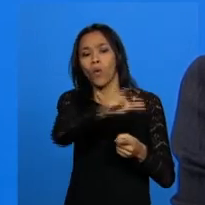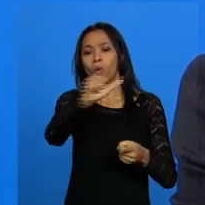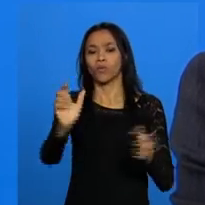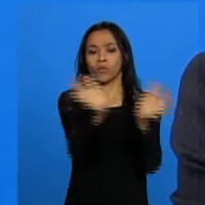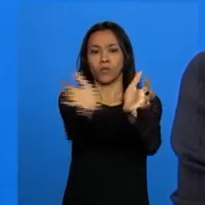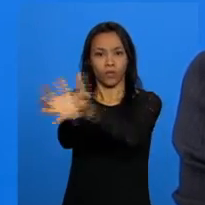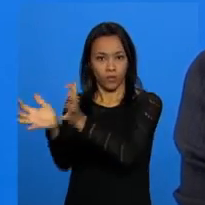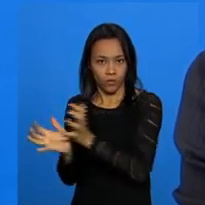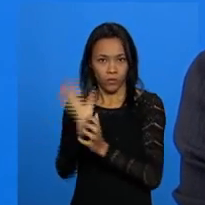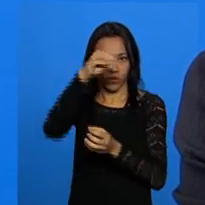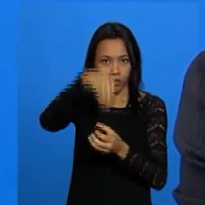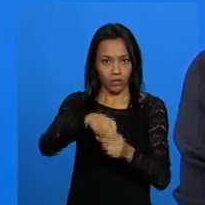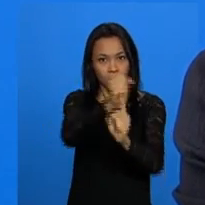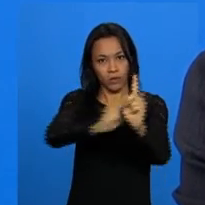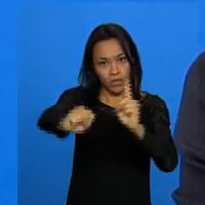civil